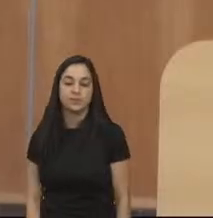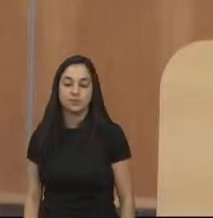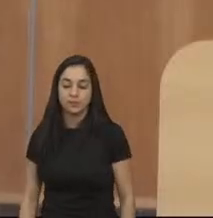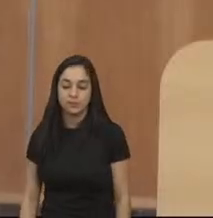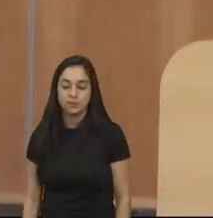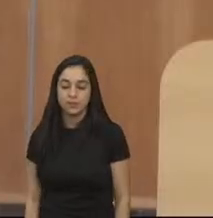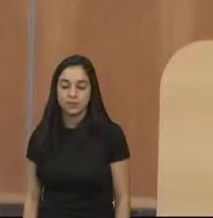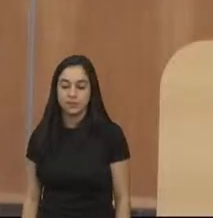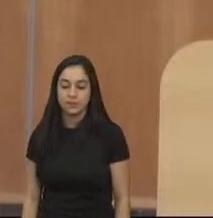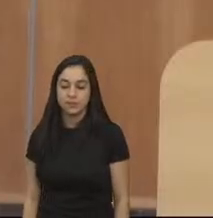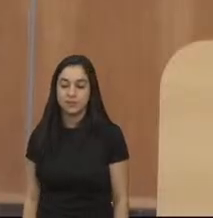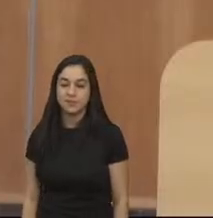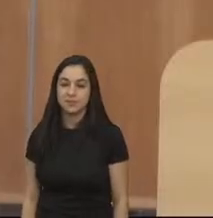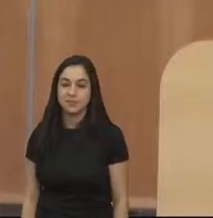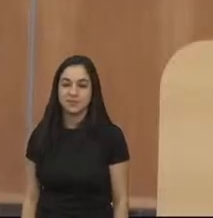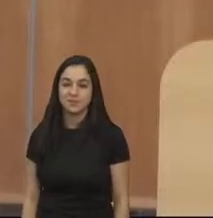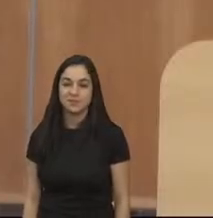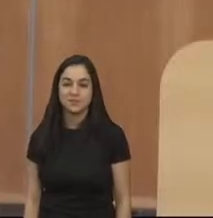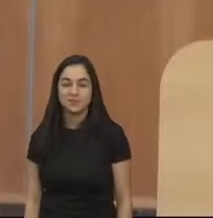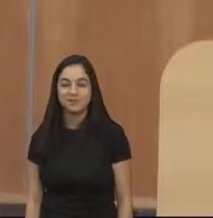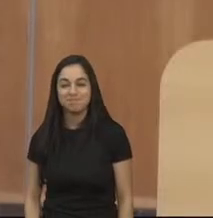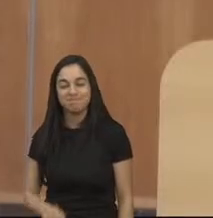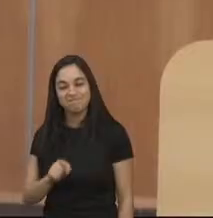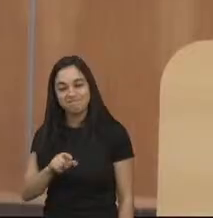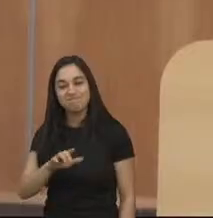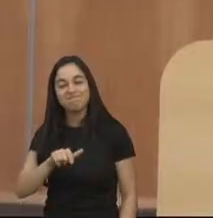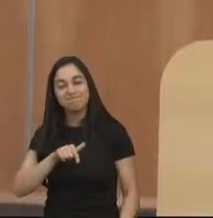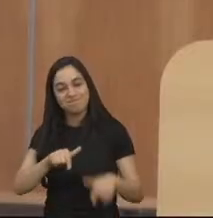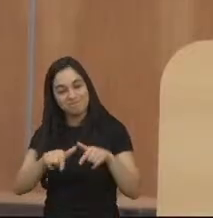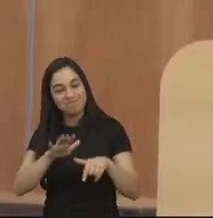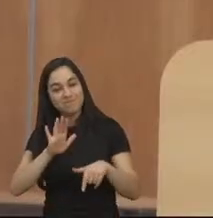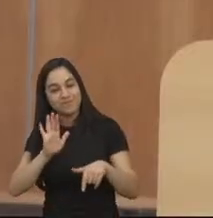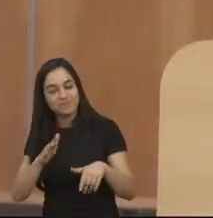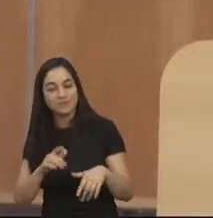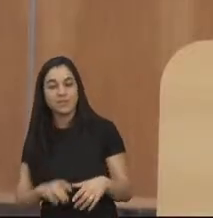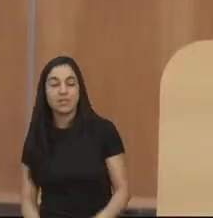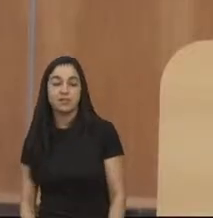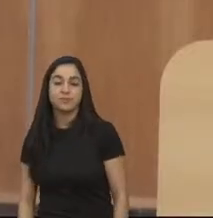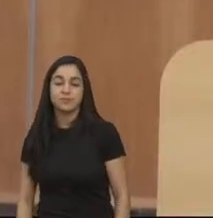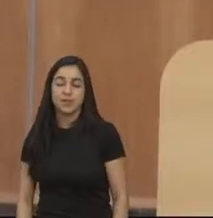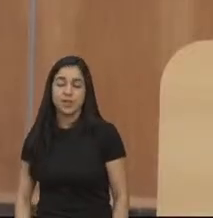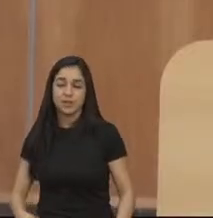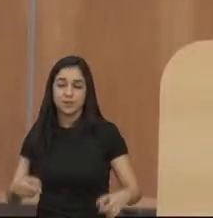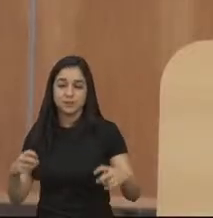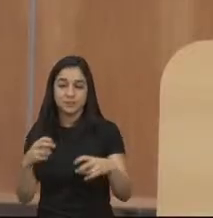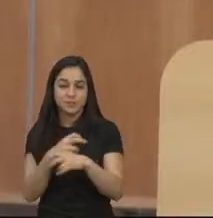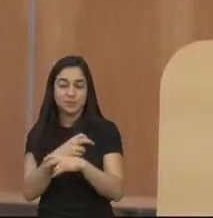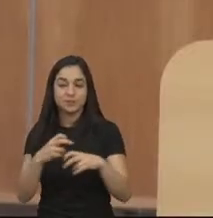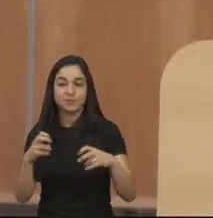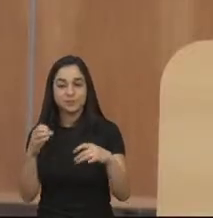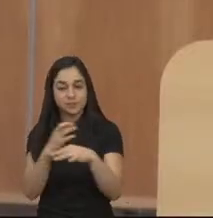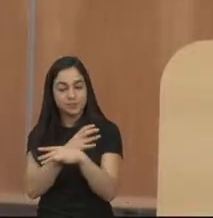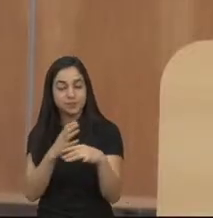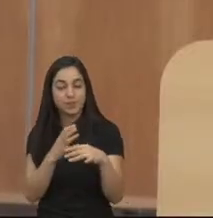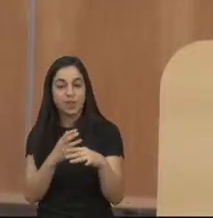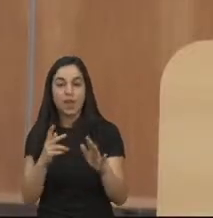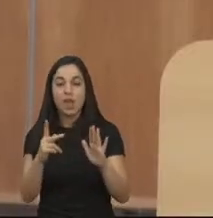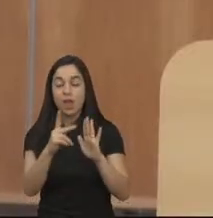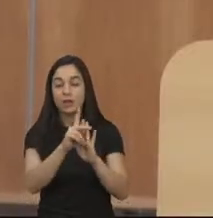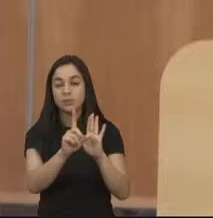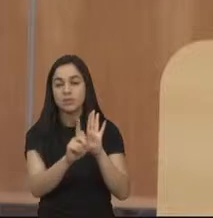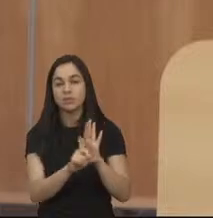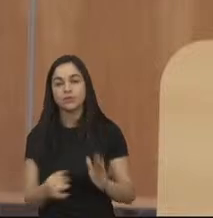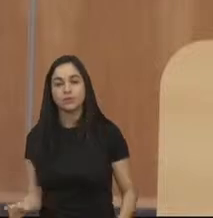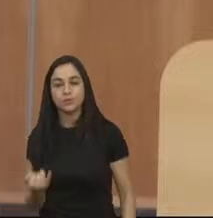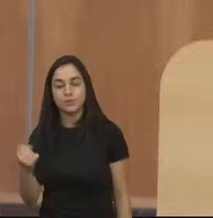Jean, você que já trabalhou no trânsito, é um projeto interessante para o povo da nossa cidade.